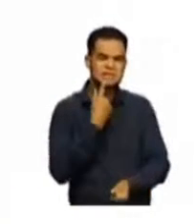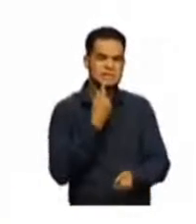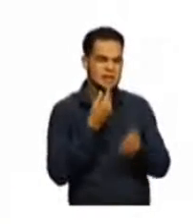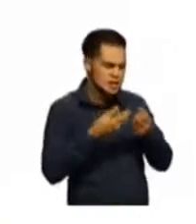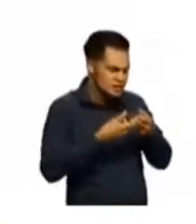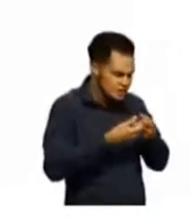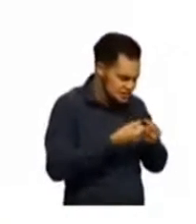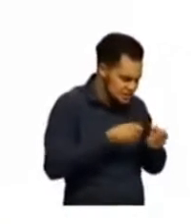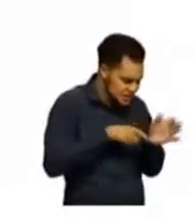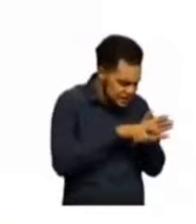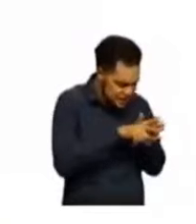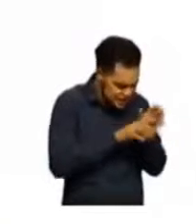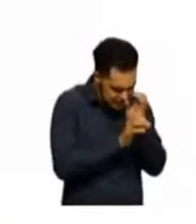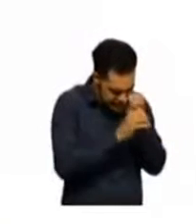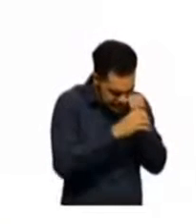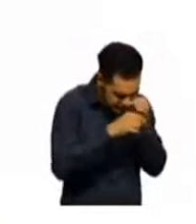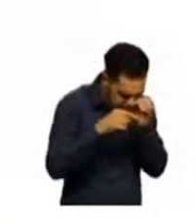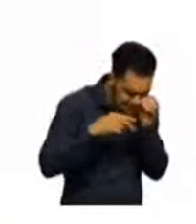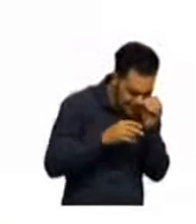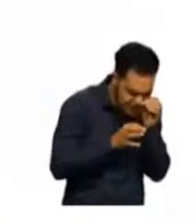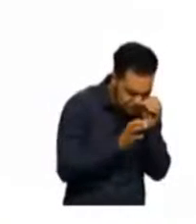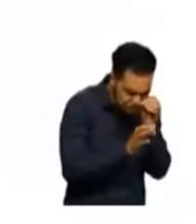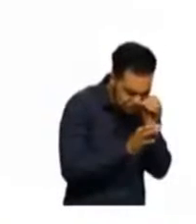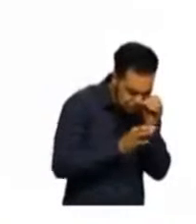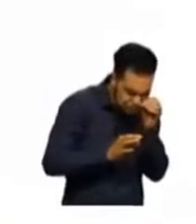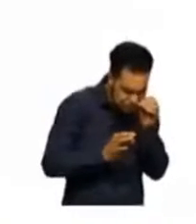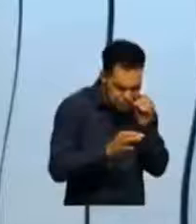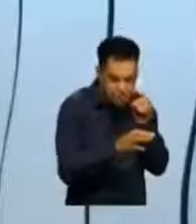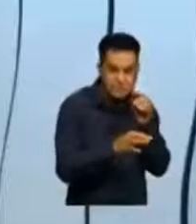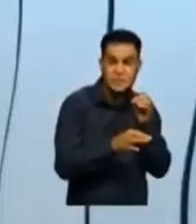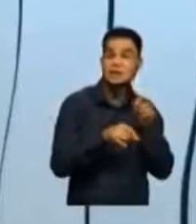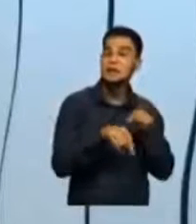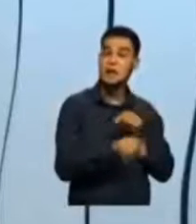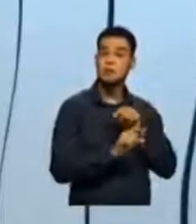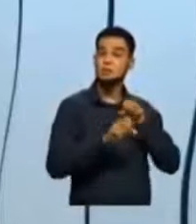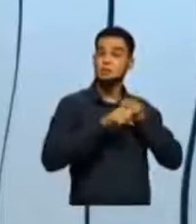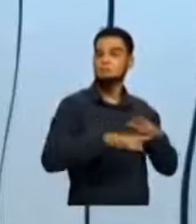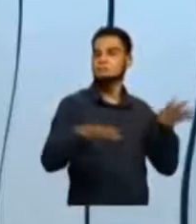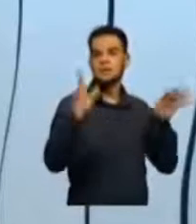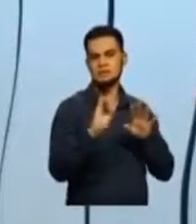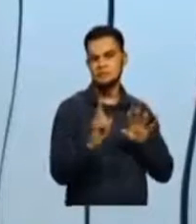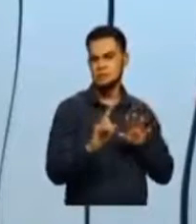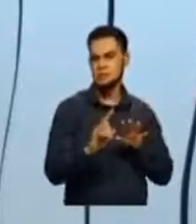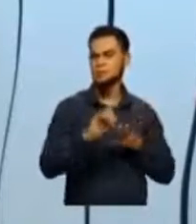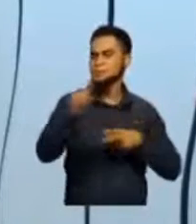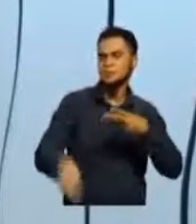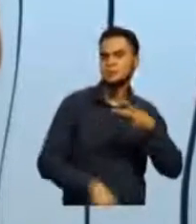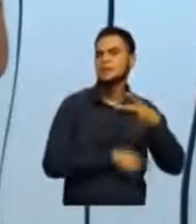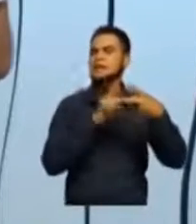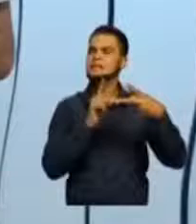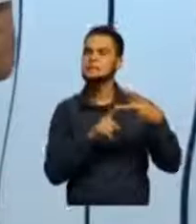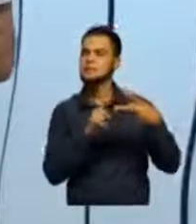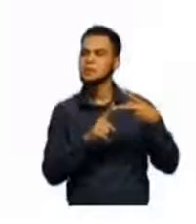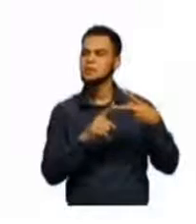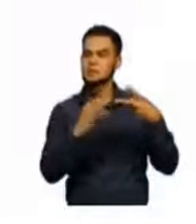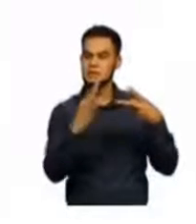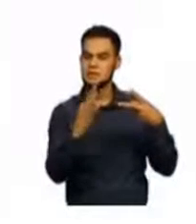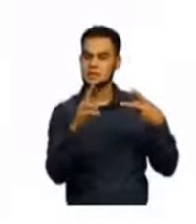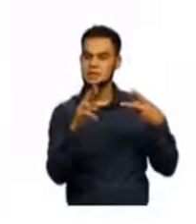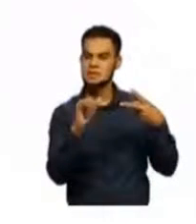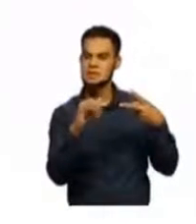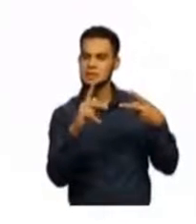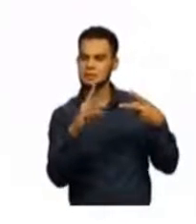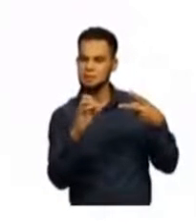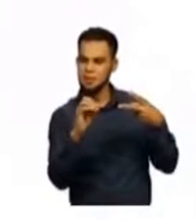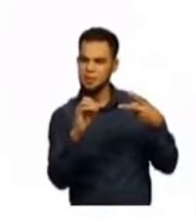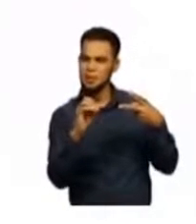dela formas amastigotas, e é uma forma não infectante. Depois nós temos a forma tripomastigota, que é